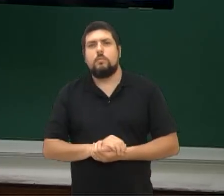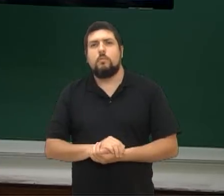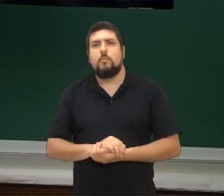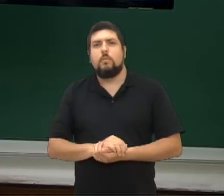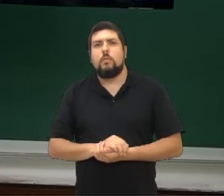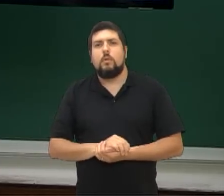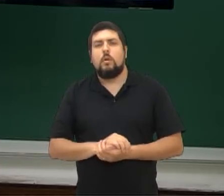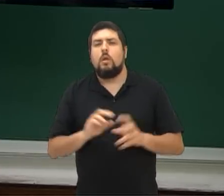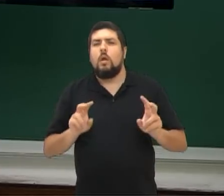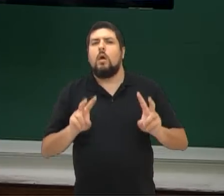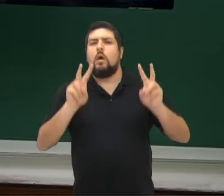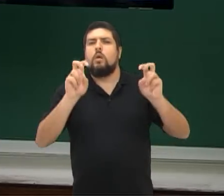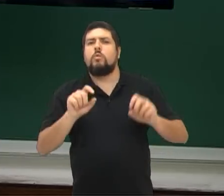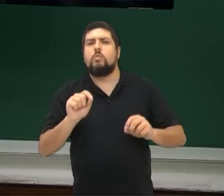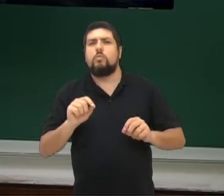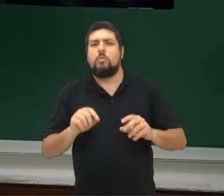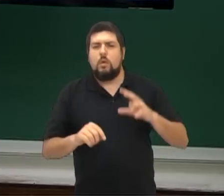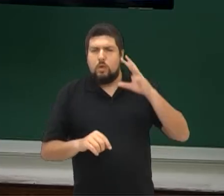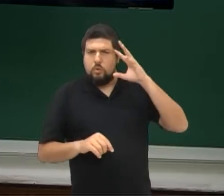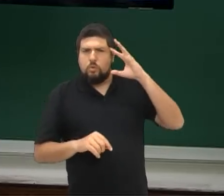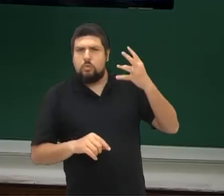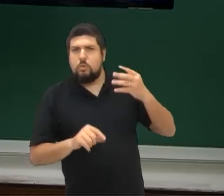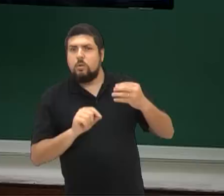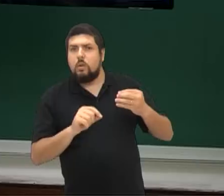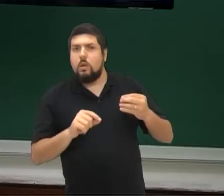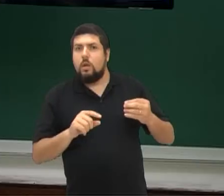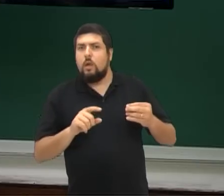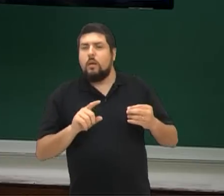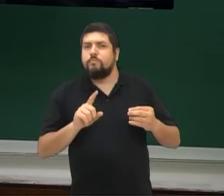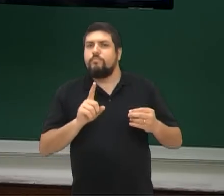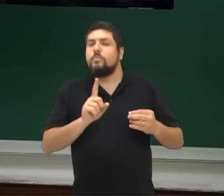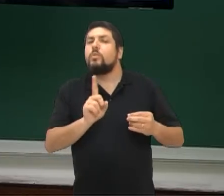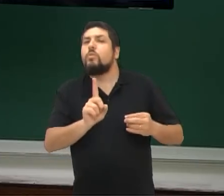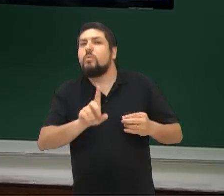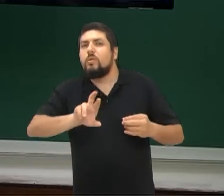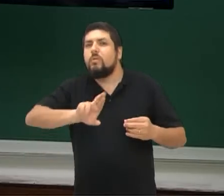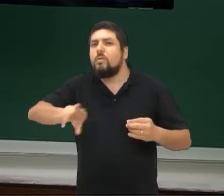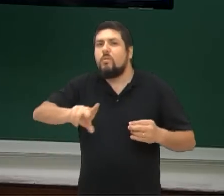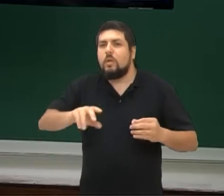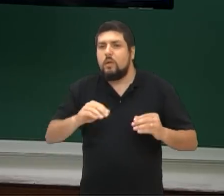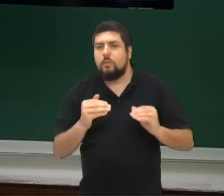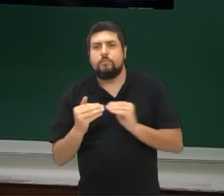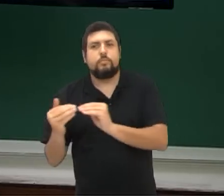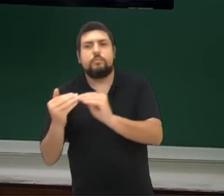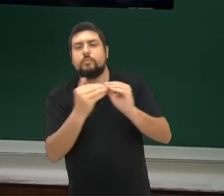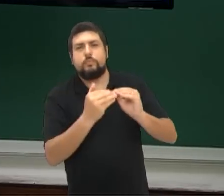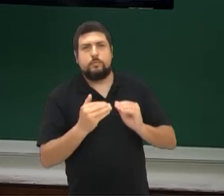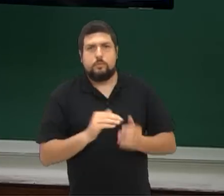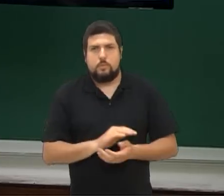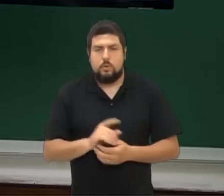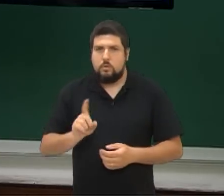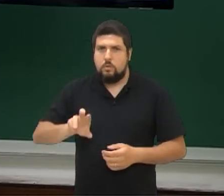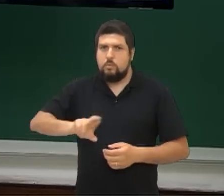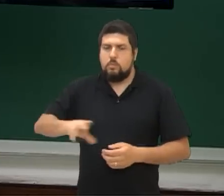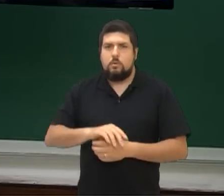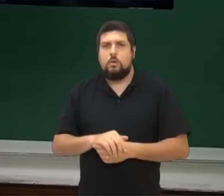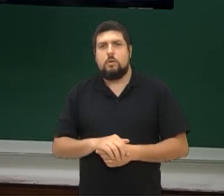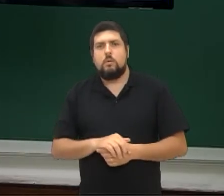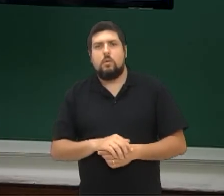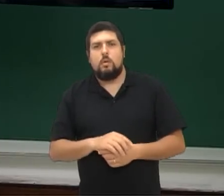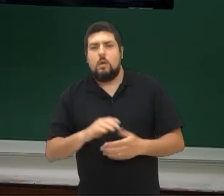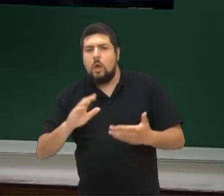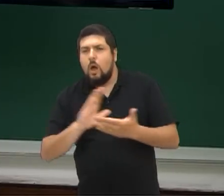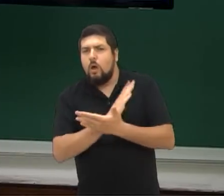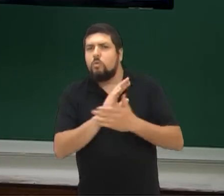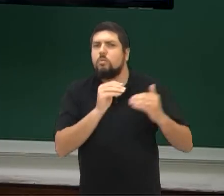soluções apresentadas não são consensuais, tá? Não adianta de alguma coisa que todo mundo concorda, não. Alguma coisa que uns